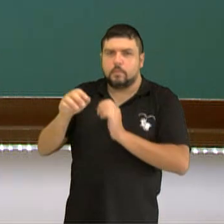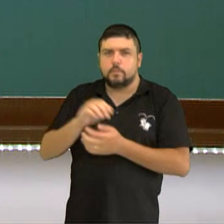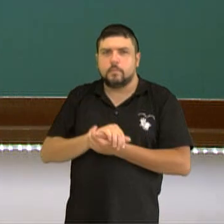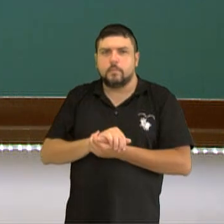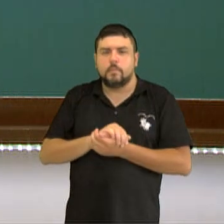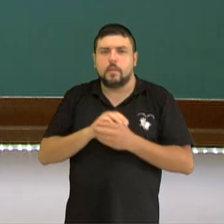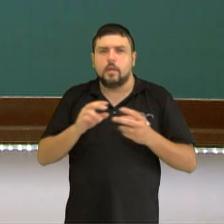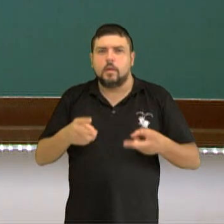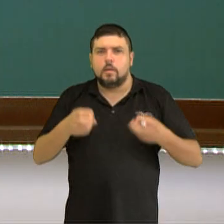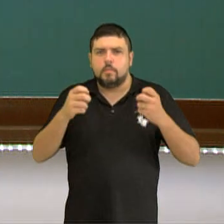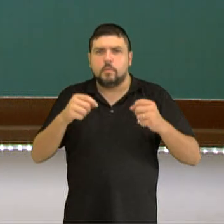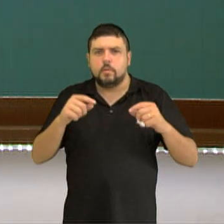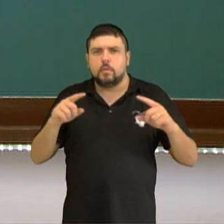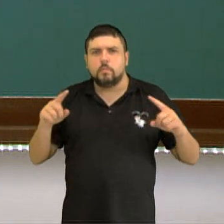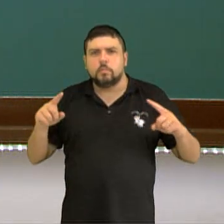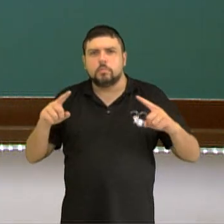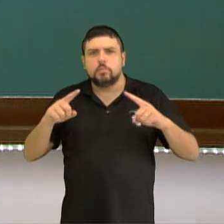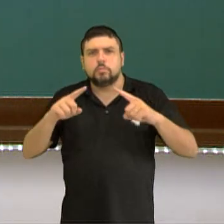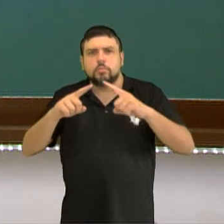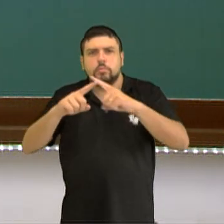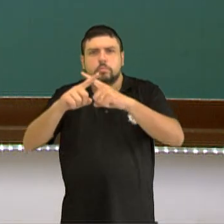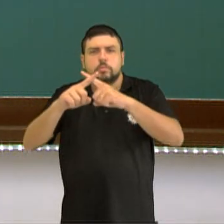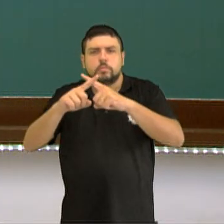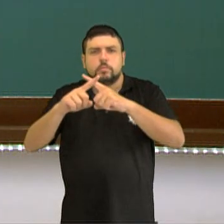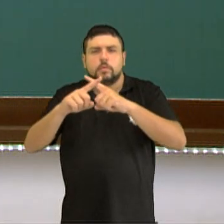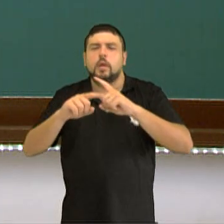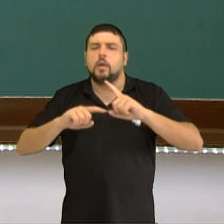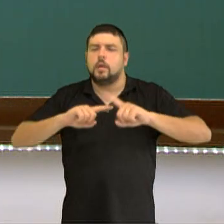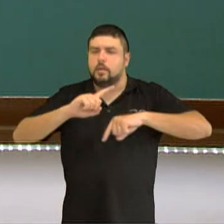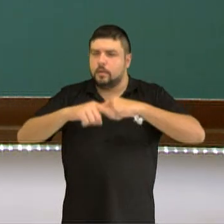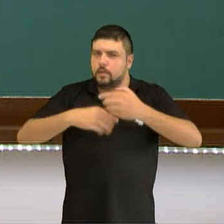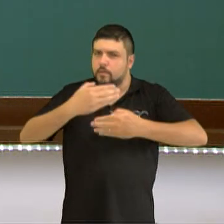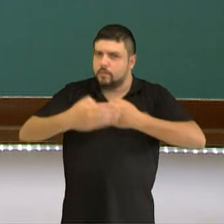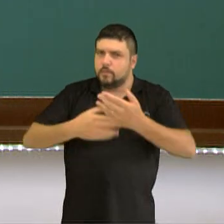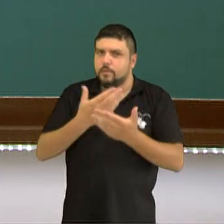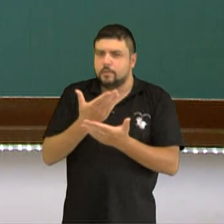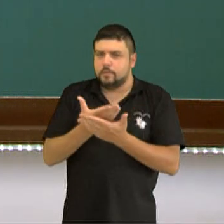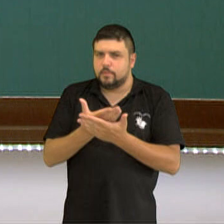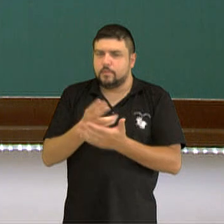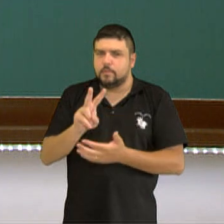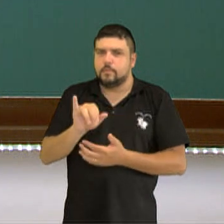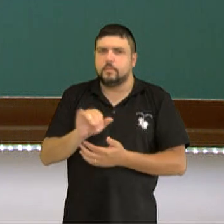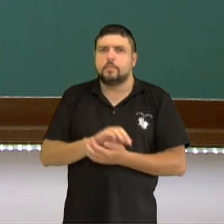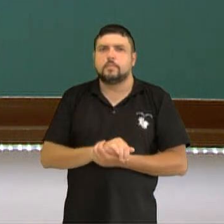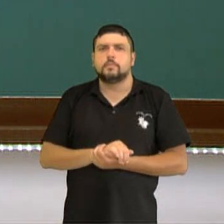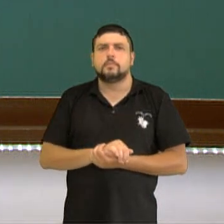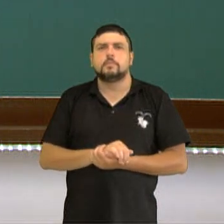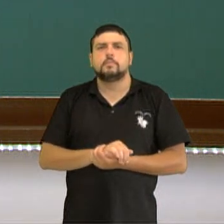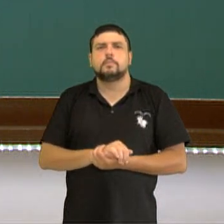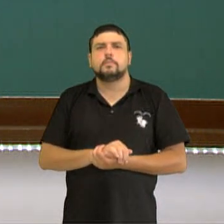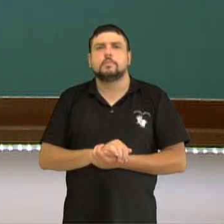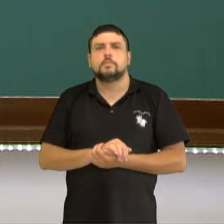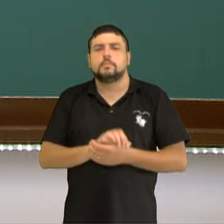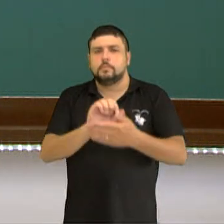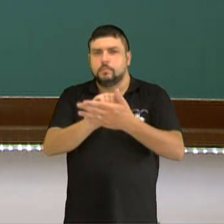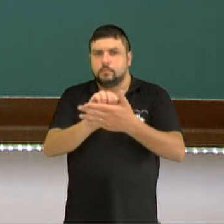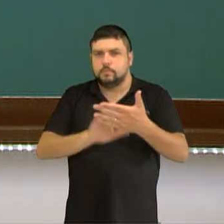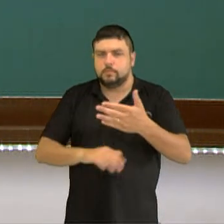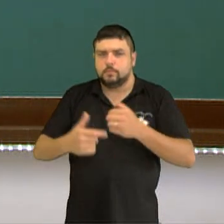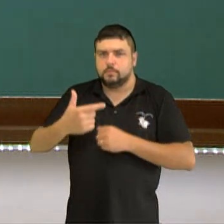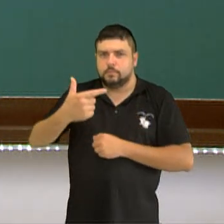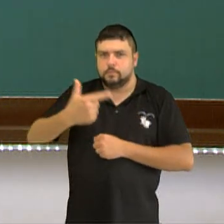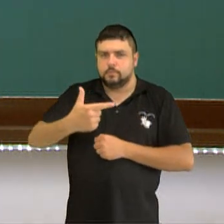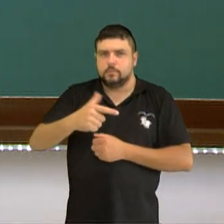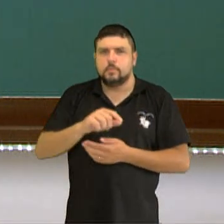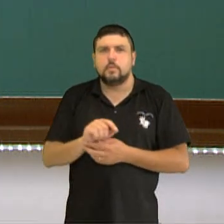elas se encontram no mesmo ponto e isso também vai ser estudado mais para frente, tá bom? O exercício 2